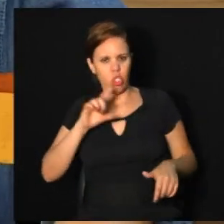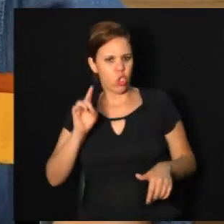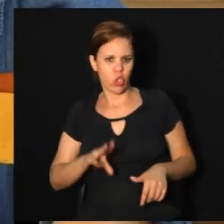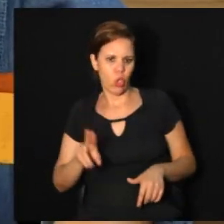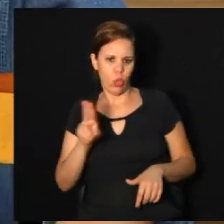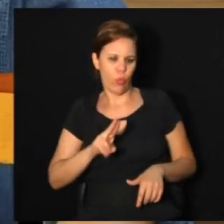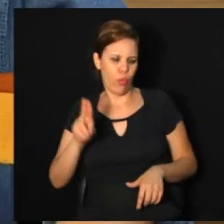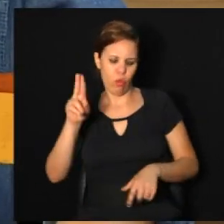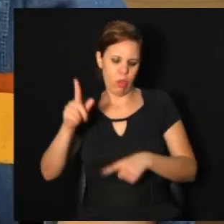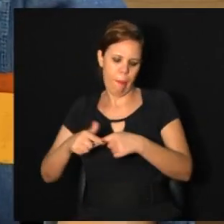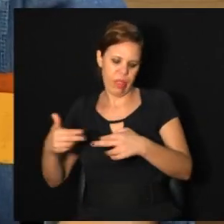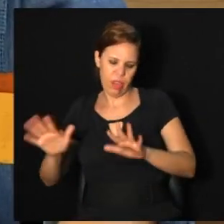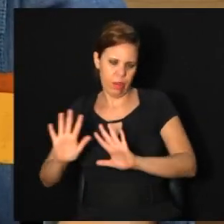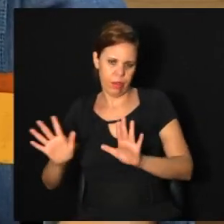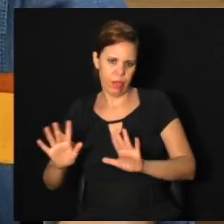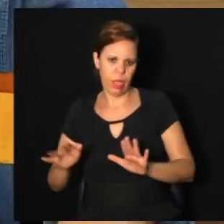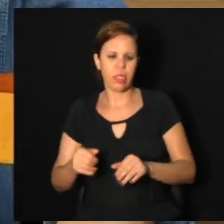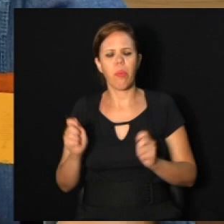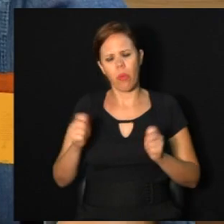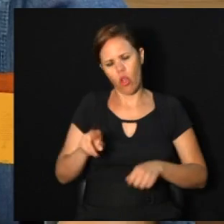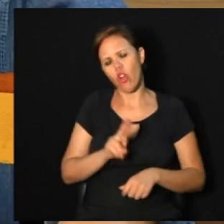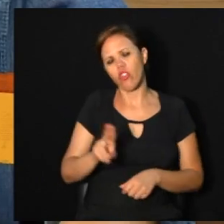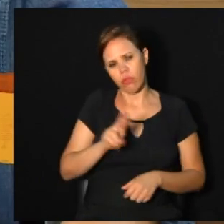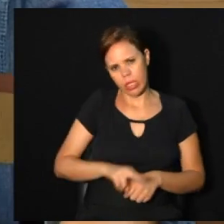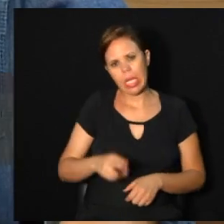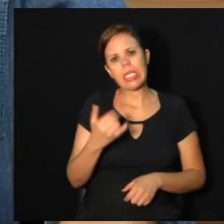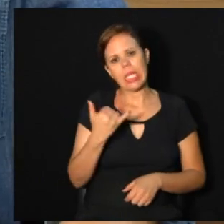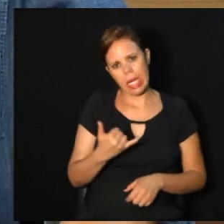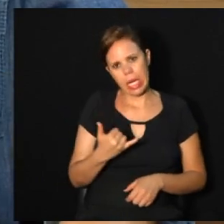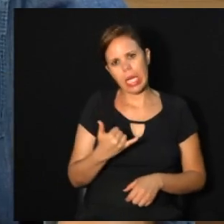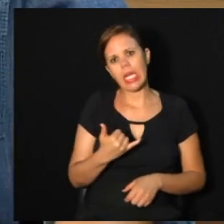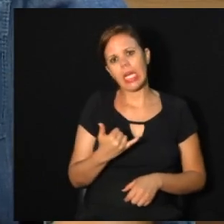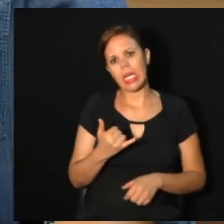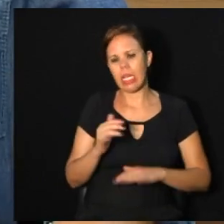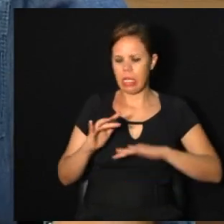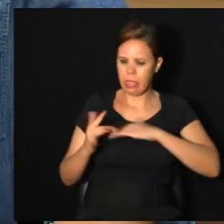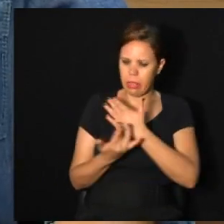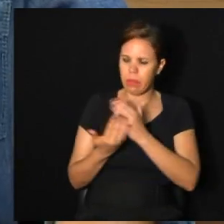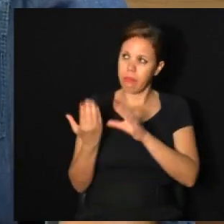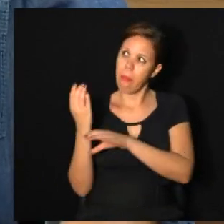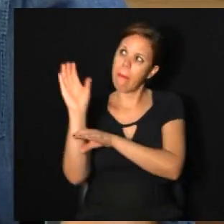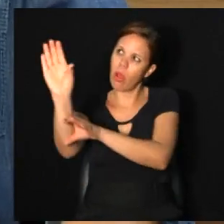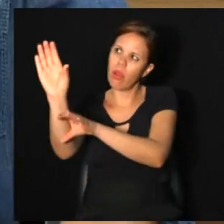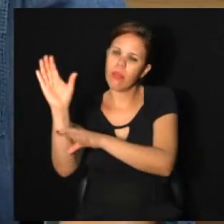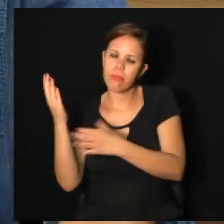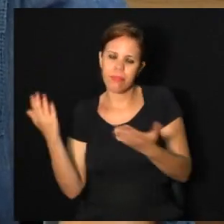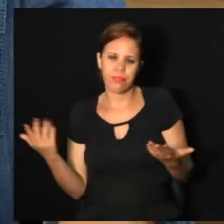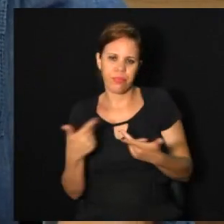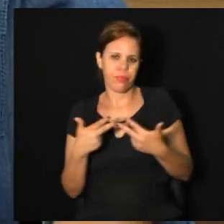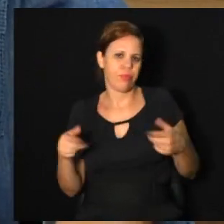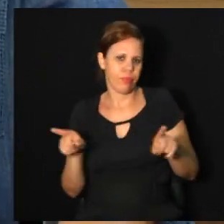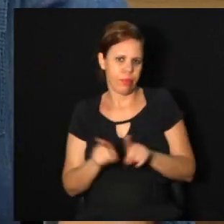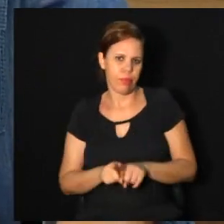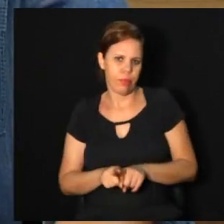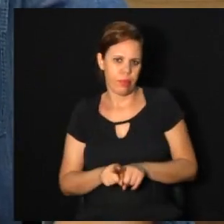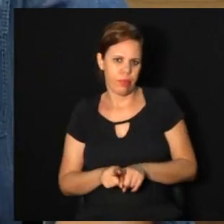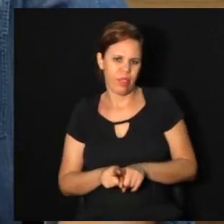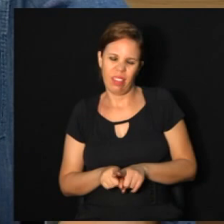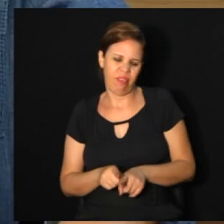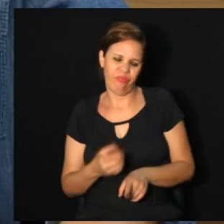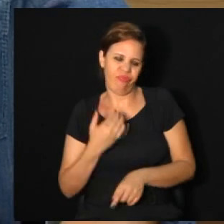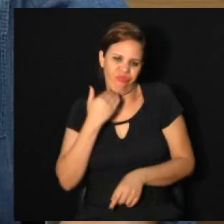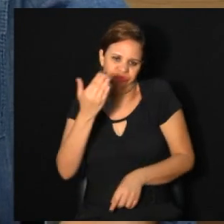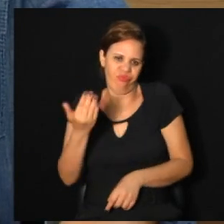você vai utilizar, porque você pode usar celular, projetor multimídia, né, ou outras ferramentas e não ser